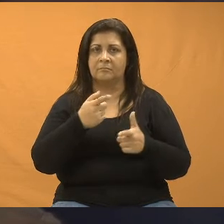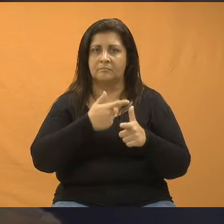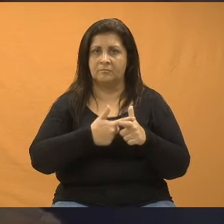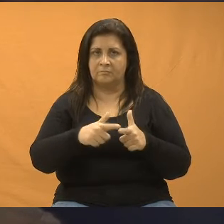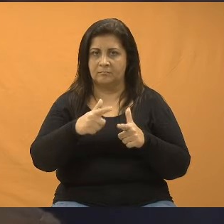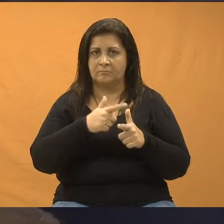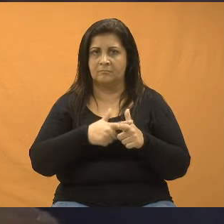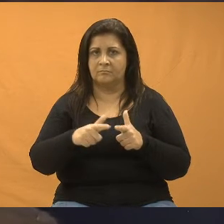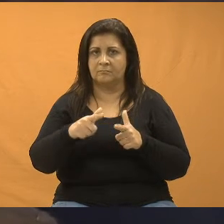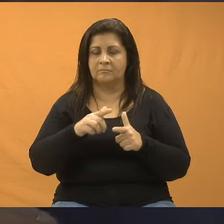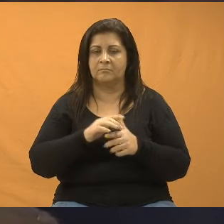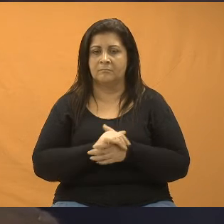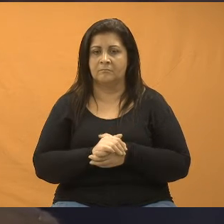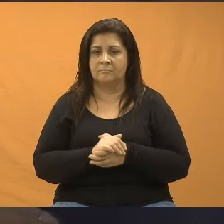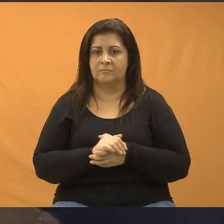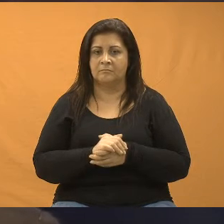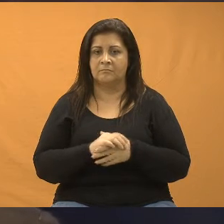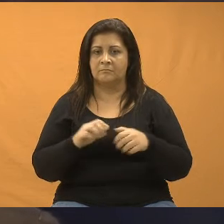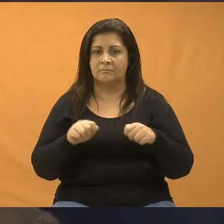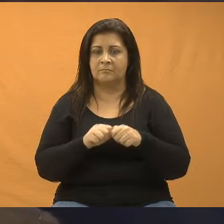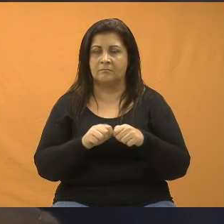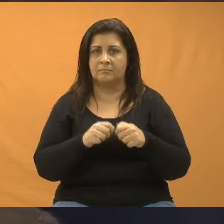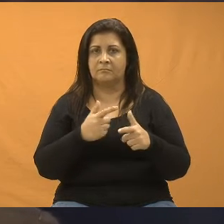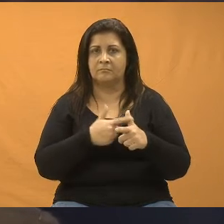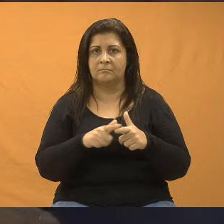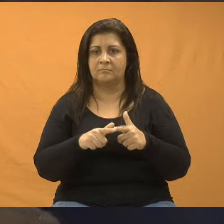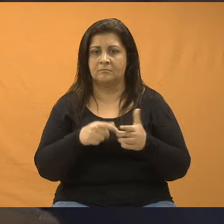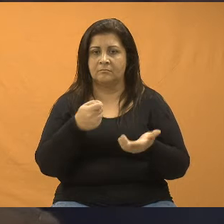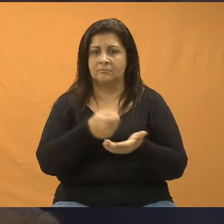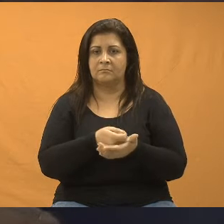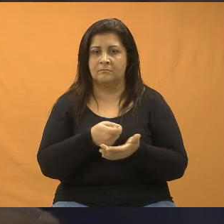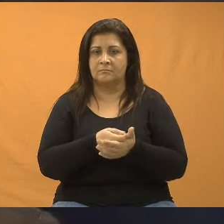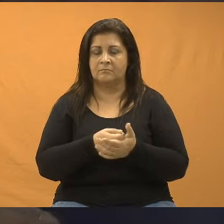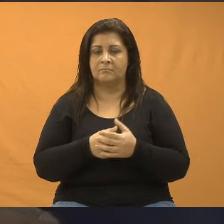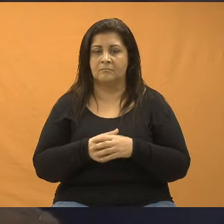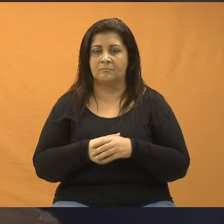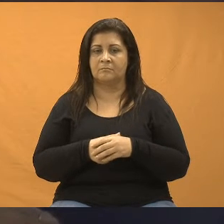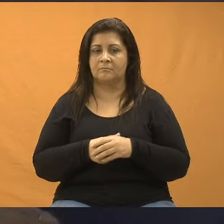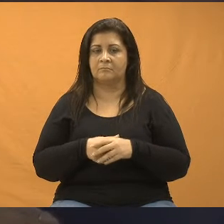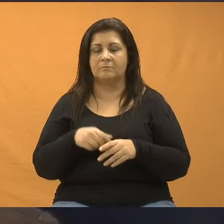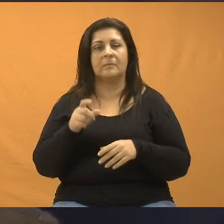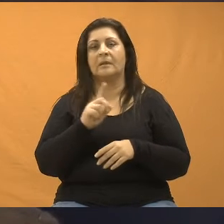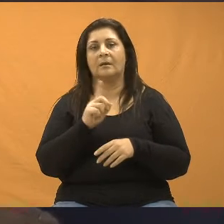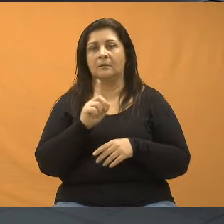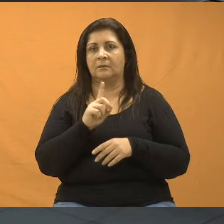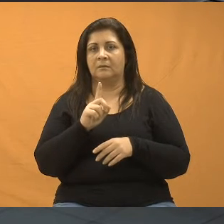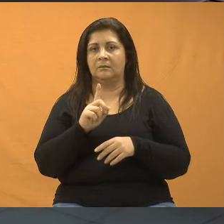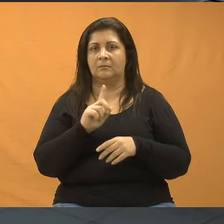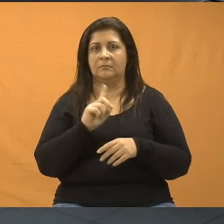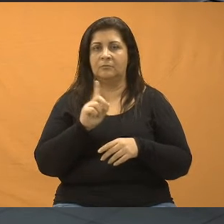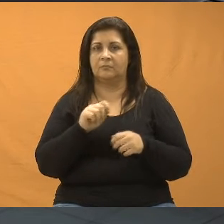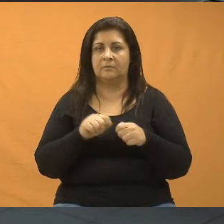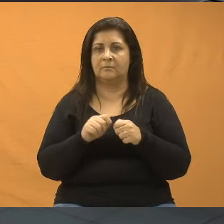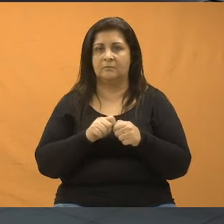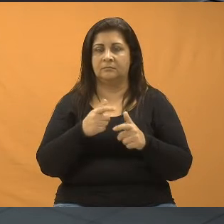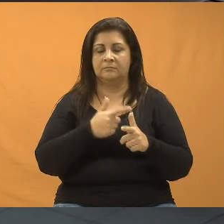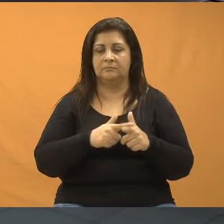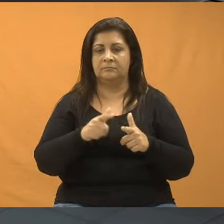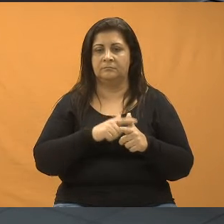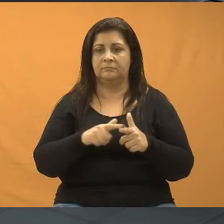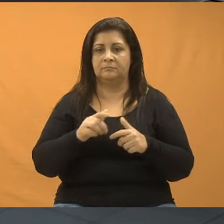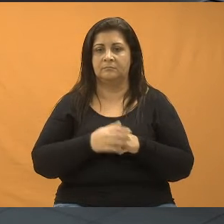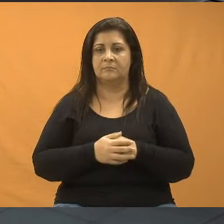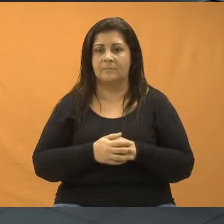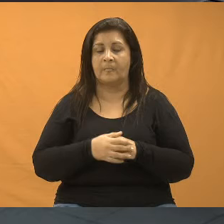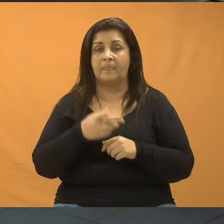né? Fazer empréstimo para pagamento? Não, em nenhum momento a gente falou de empréstimo. O que a gente falou é